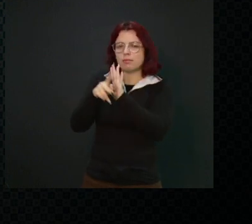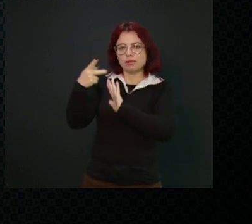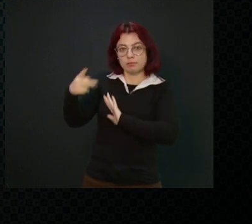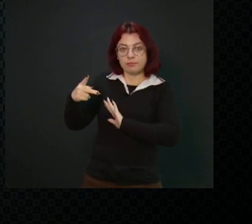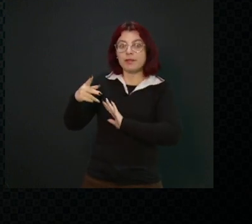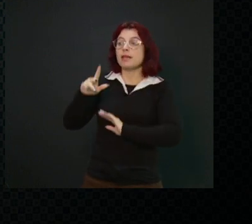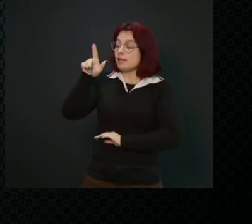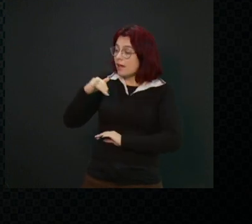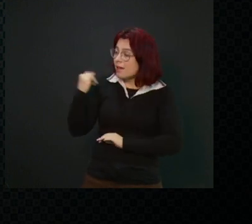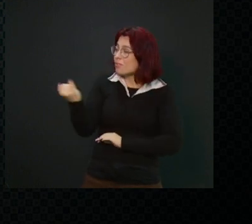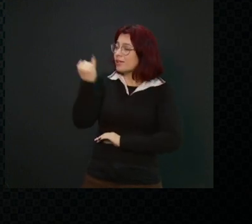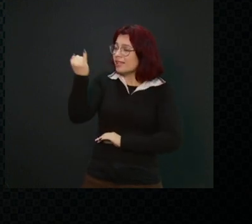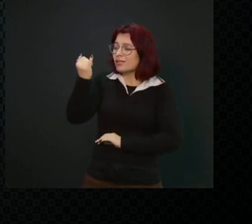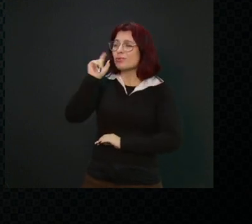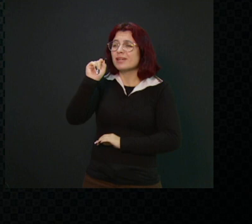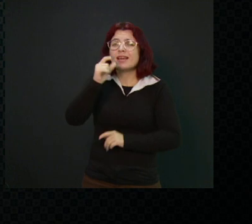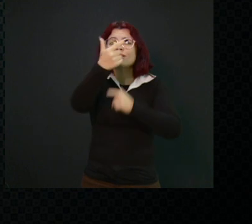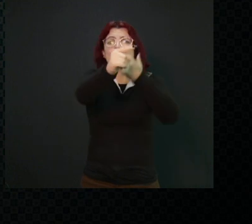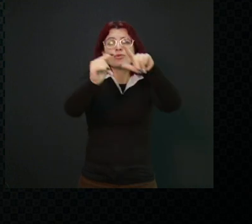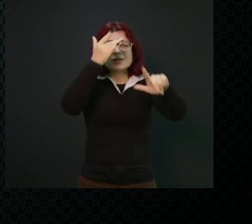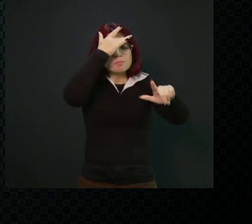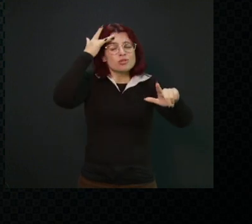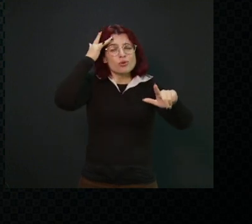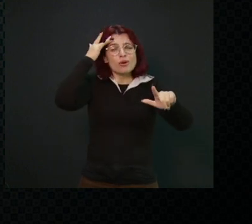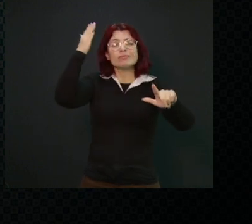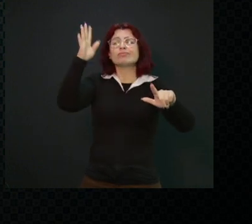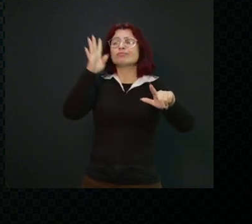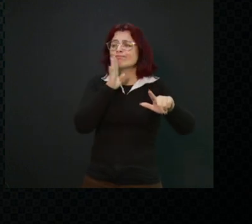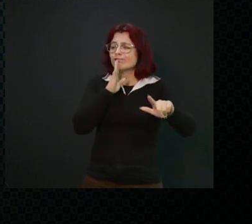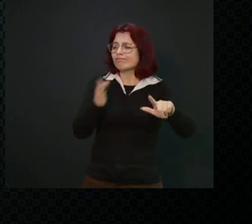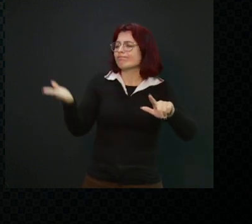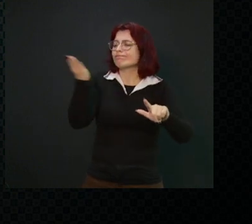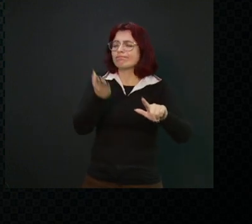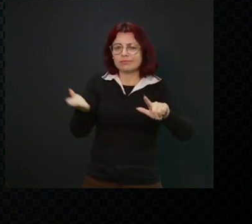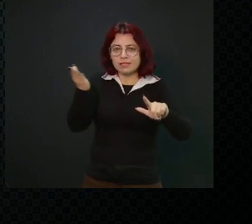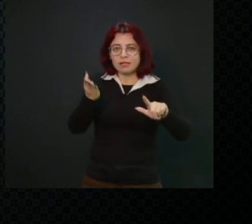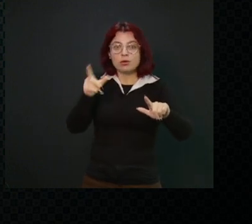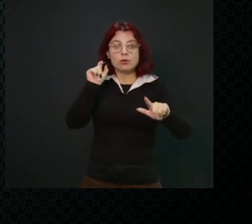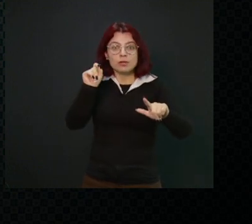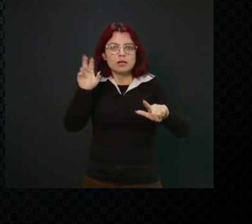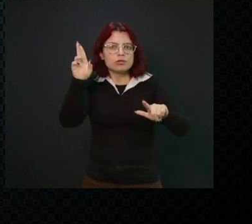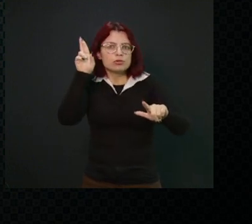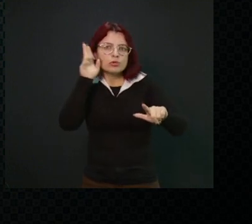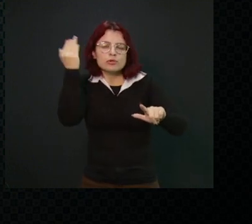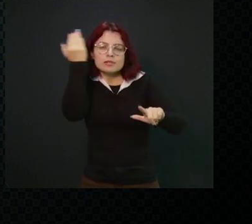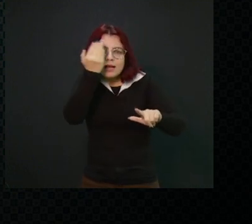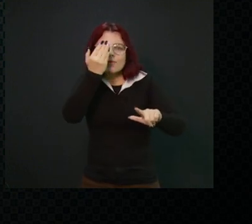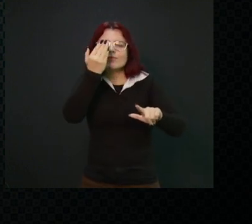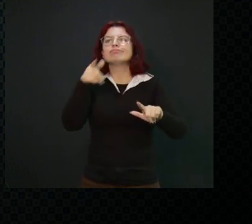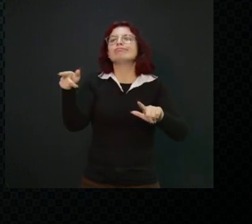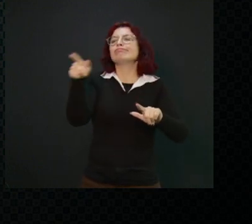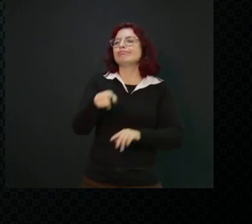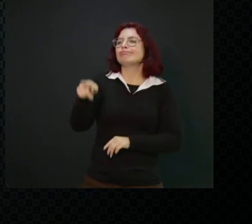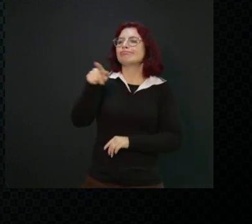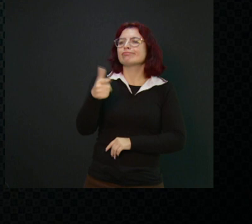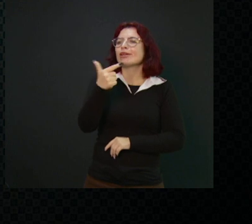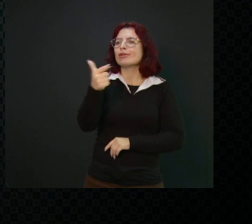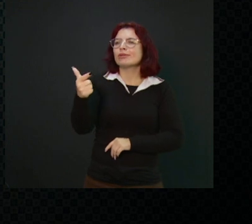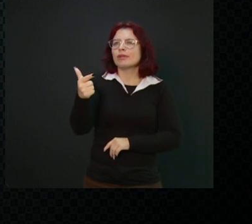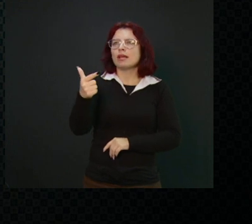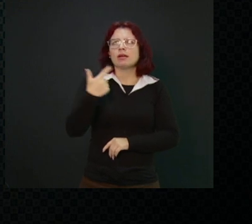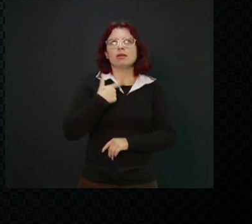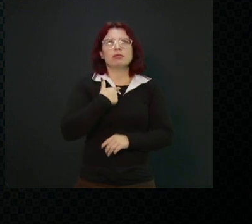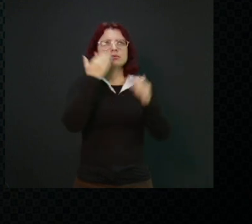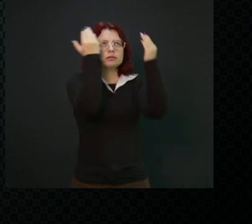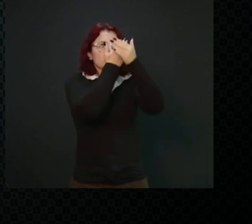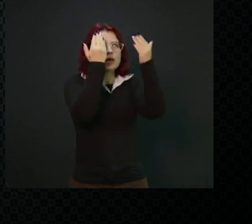muito importante, né, que as pessoas tenham, né, esse conhecimento que o surdo cego, ele não vai ser aquele indivíduo que é